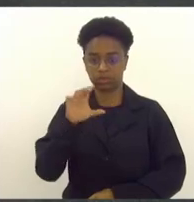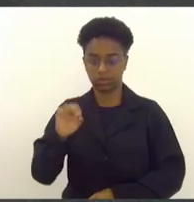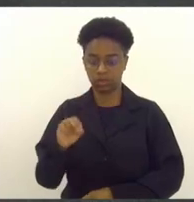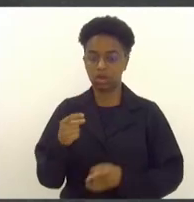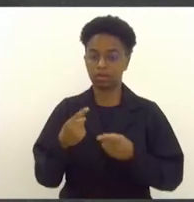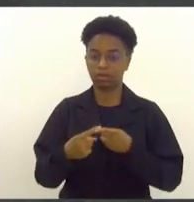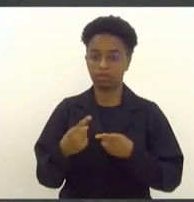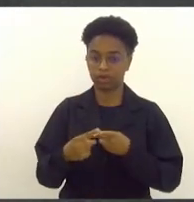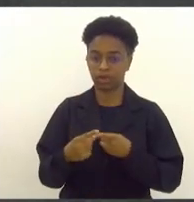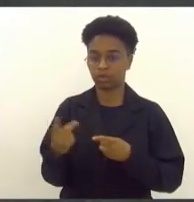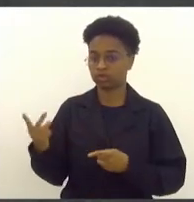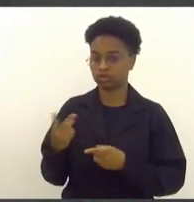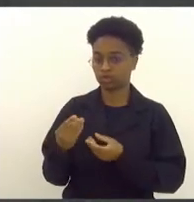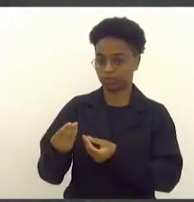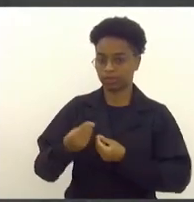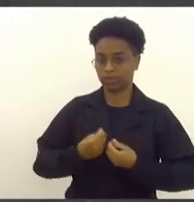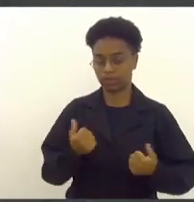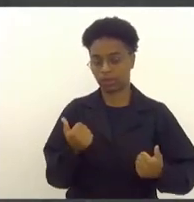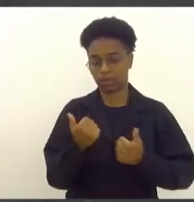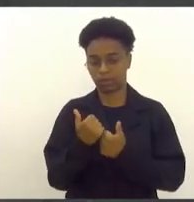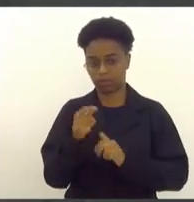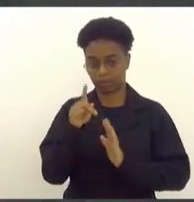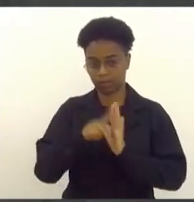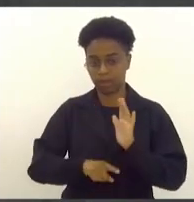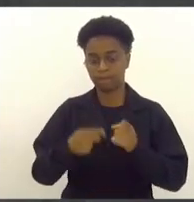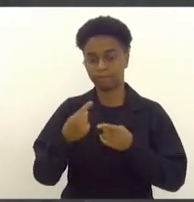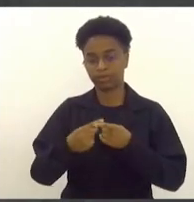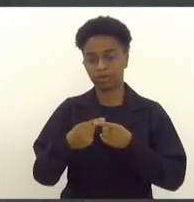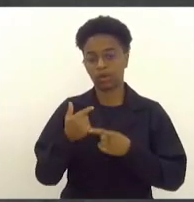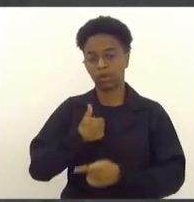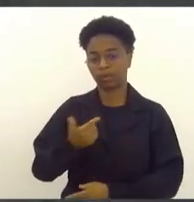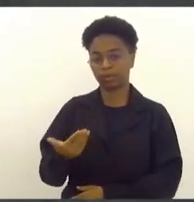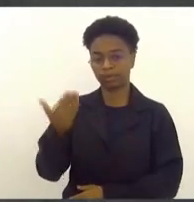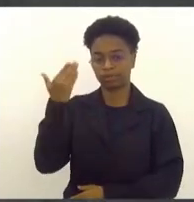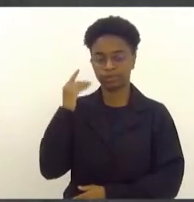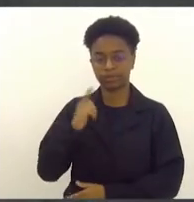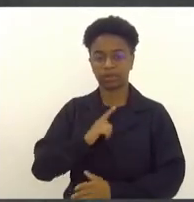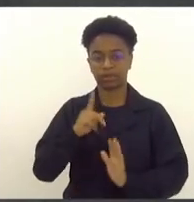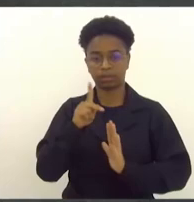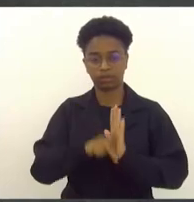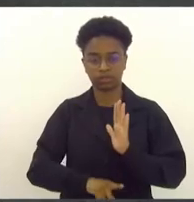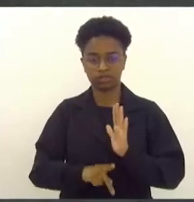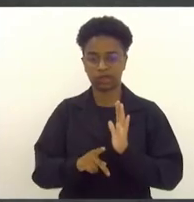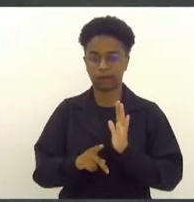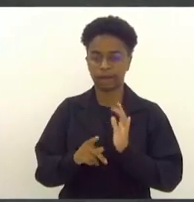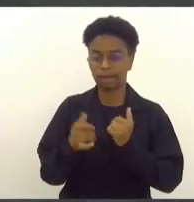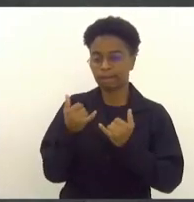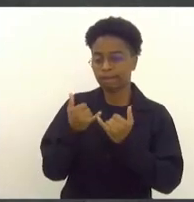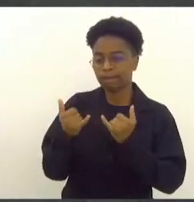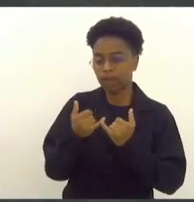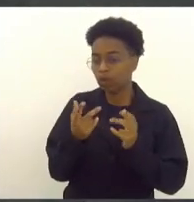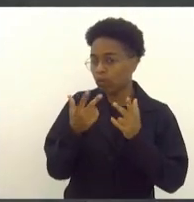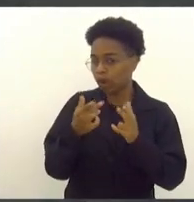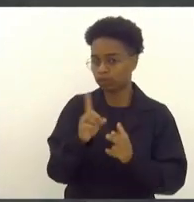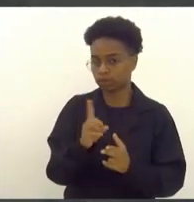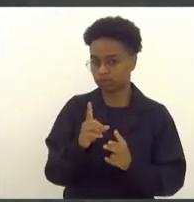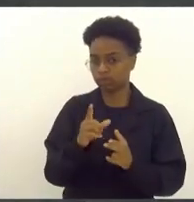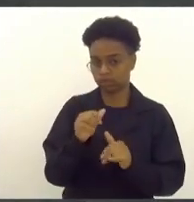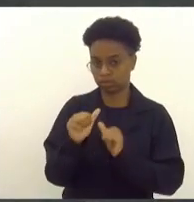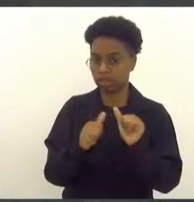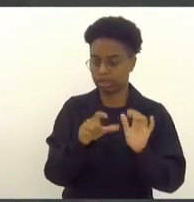eles me deram com a autoria desse projeto porque eu tinha um projeto anterior que não era exatamente igual virou lei